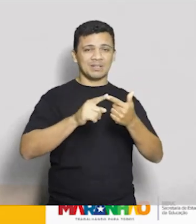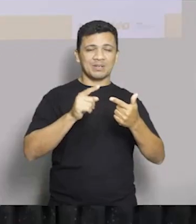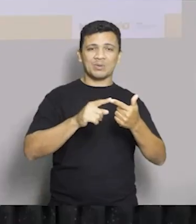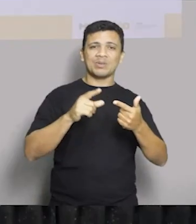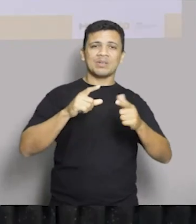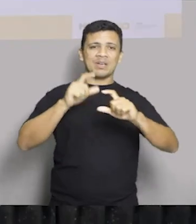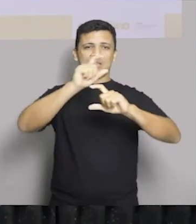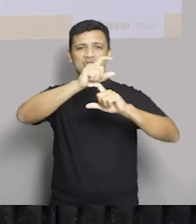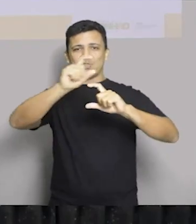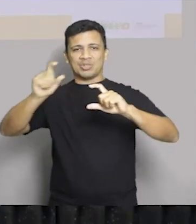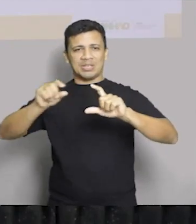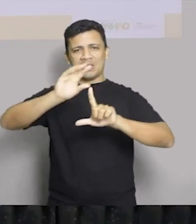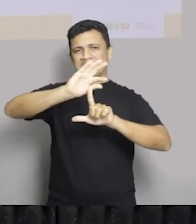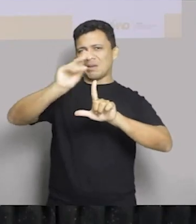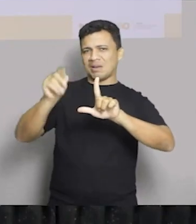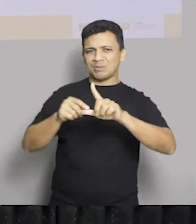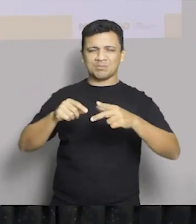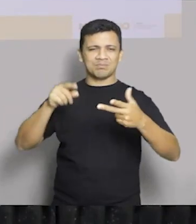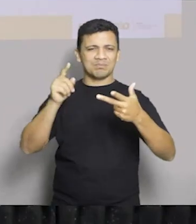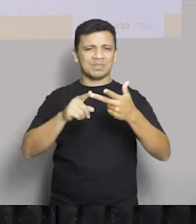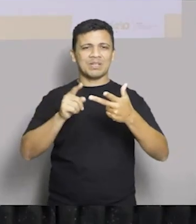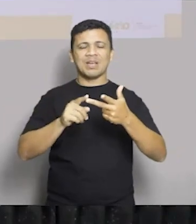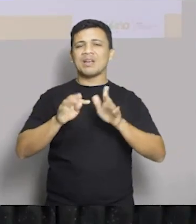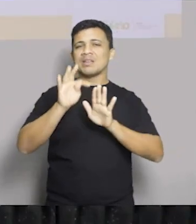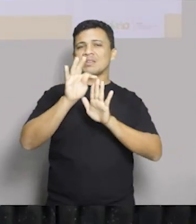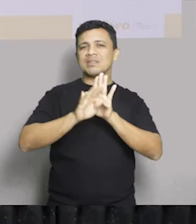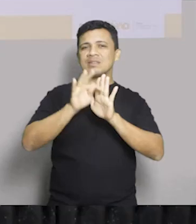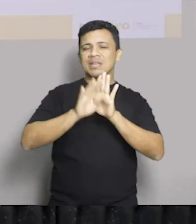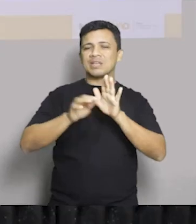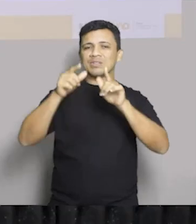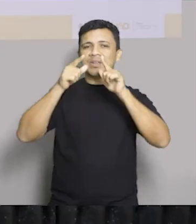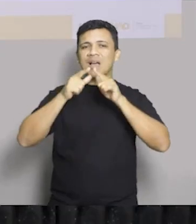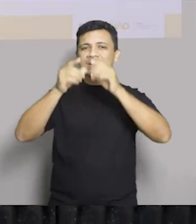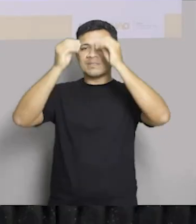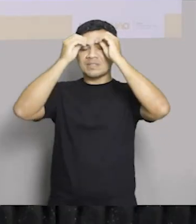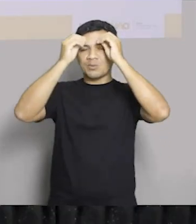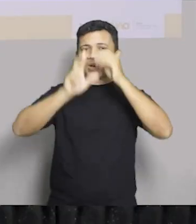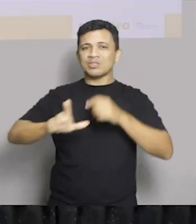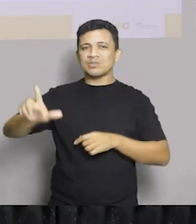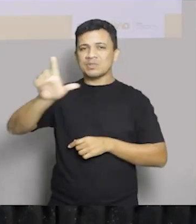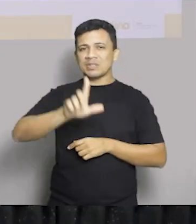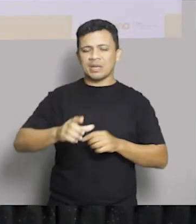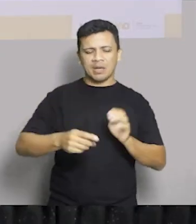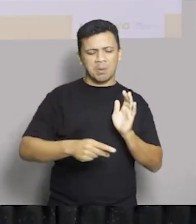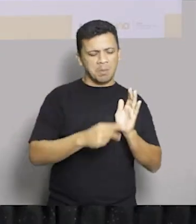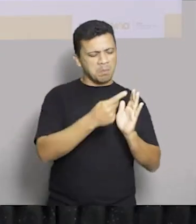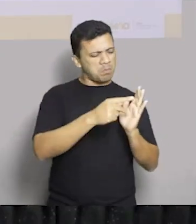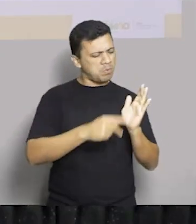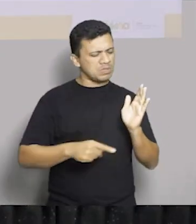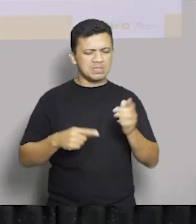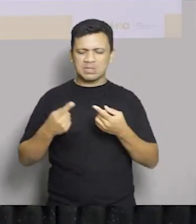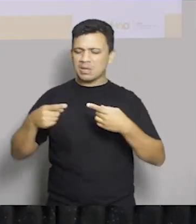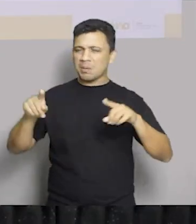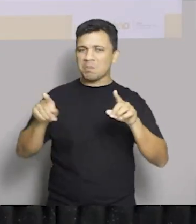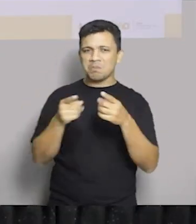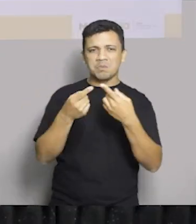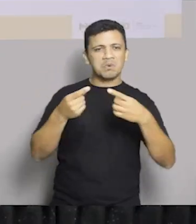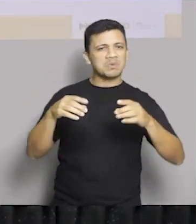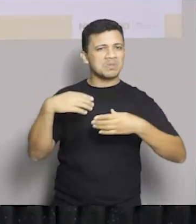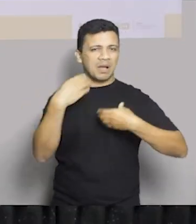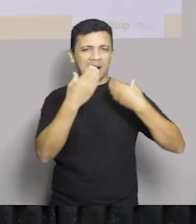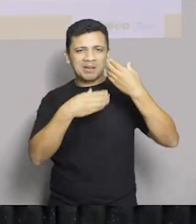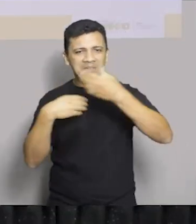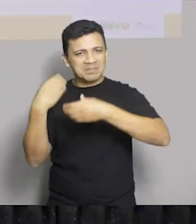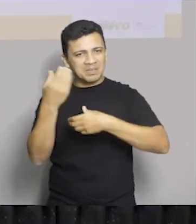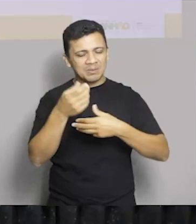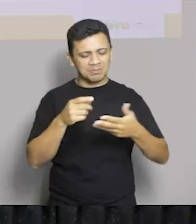e os cartuns os textos que trazem por exemplo a linguagem literária como a poesia canções as músicas tá